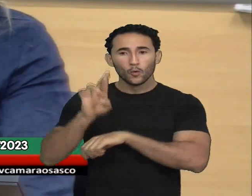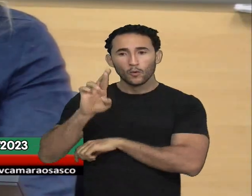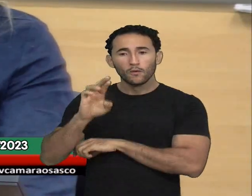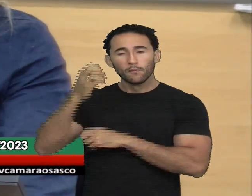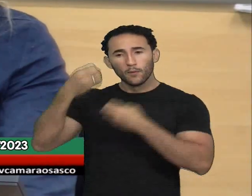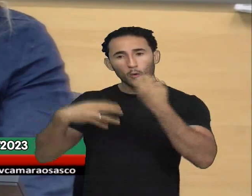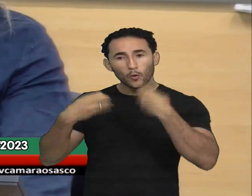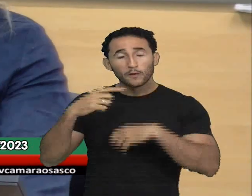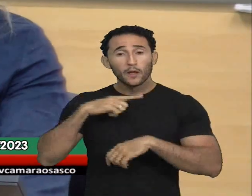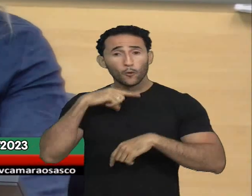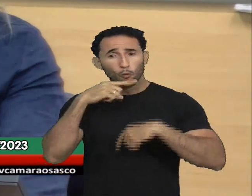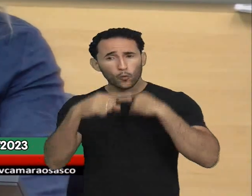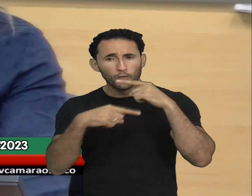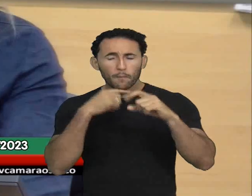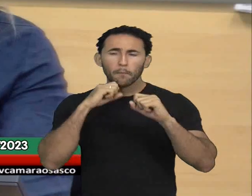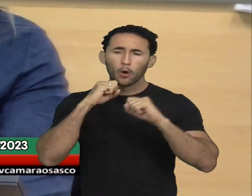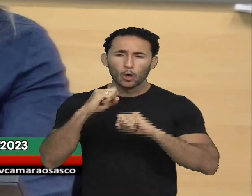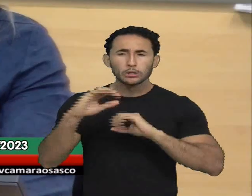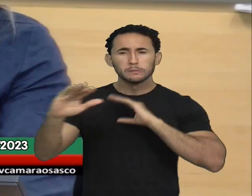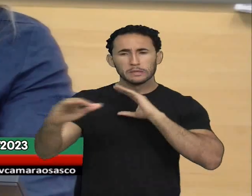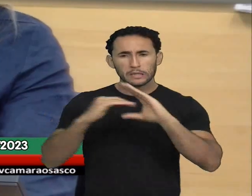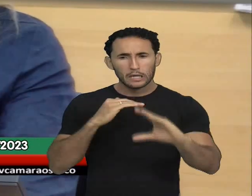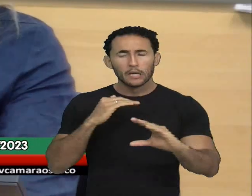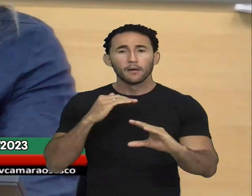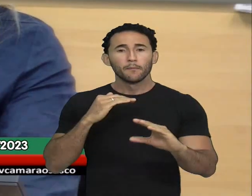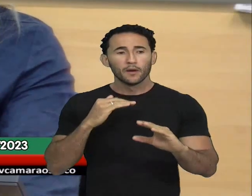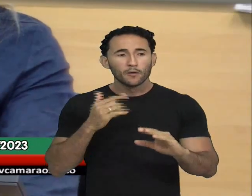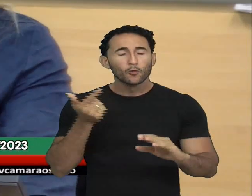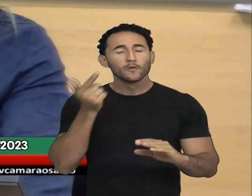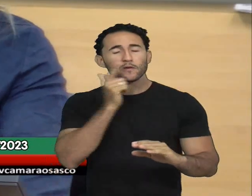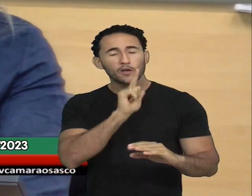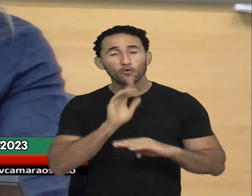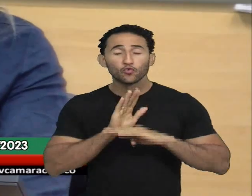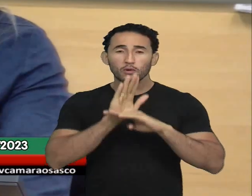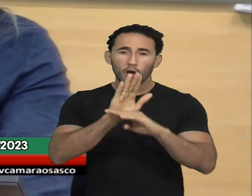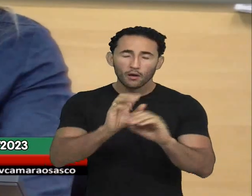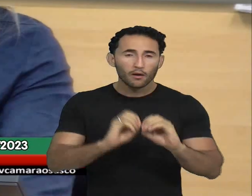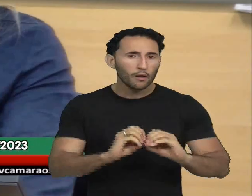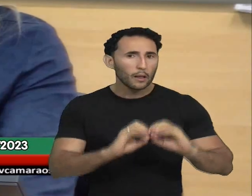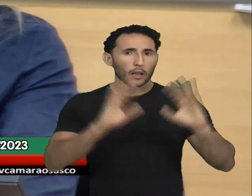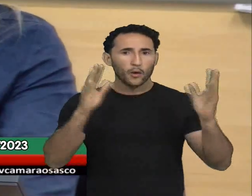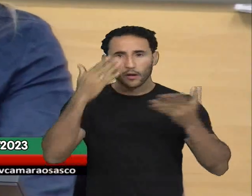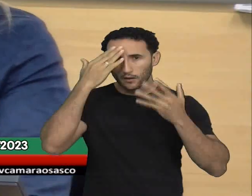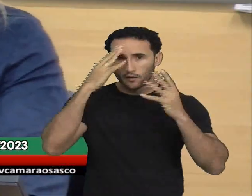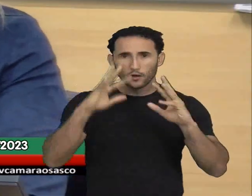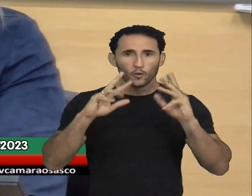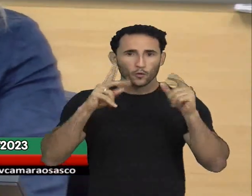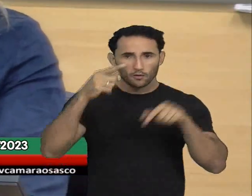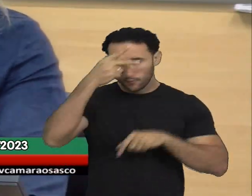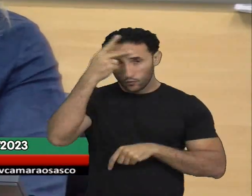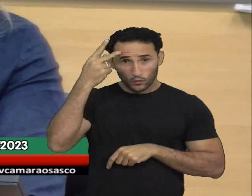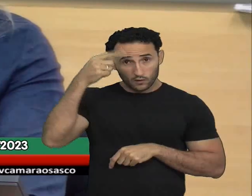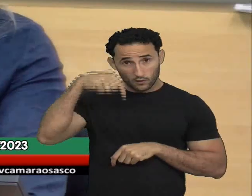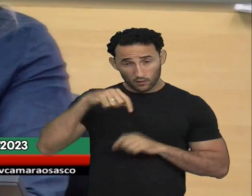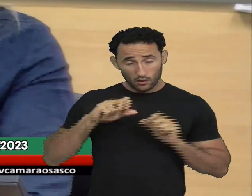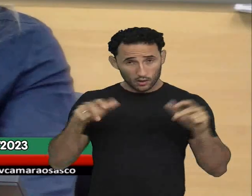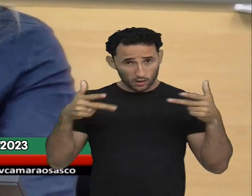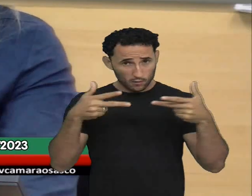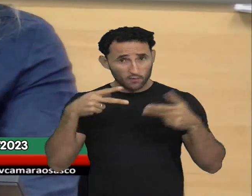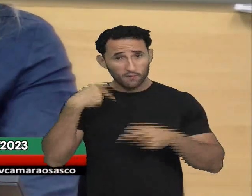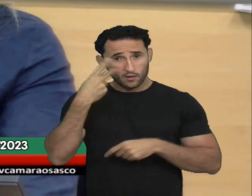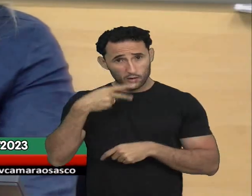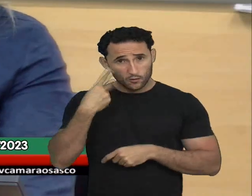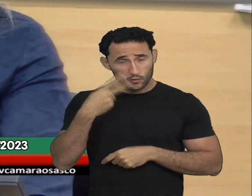que tiverem ainda, podem encaminhar para nós, que a gente estaremos esclarecendo. E eu quero agradecer a todos dessa casa, né? Todos os